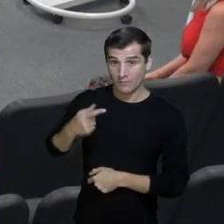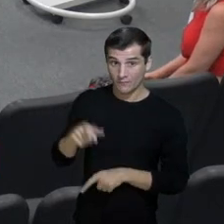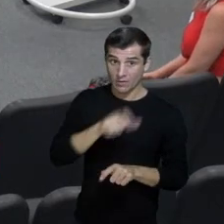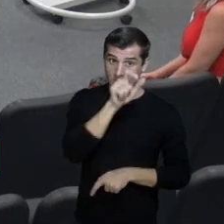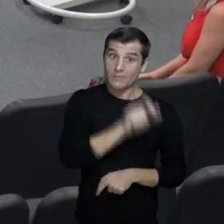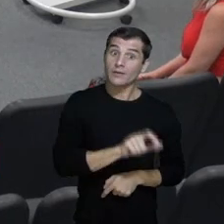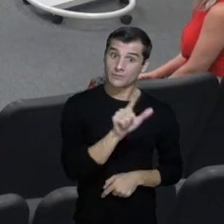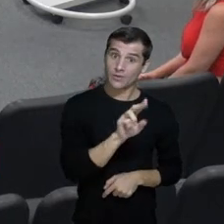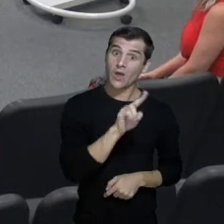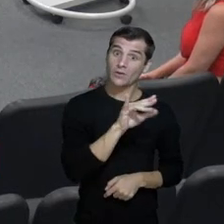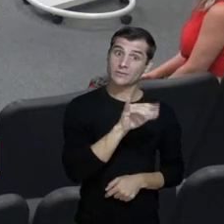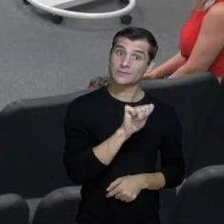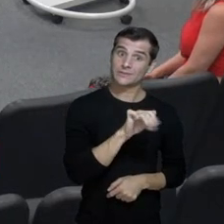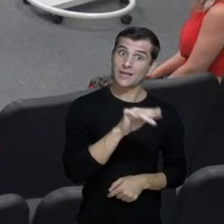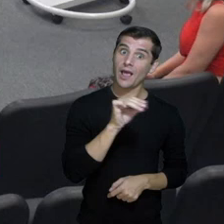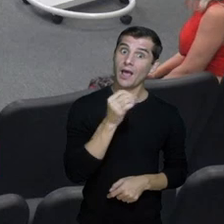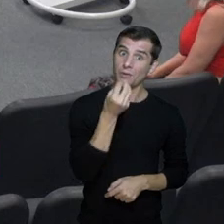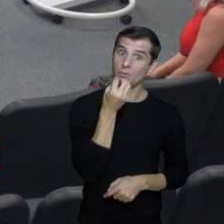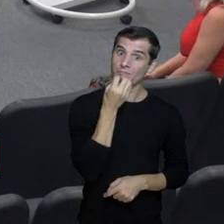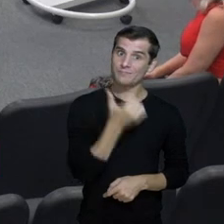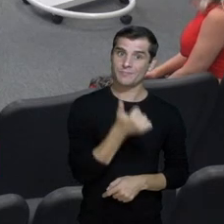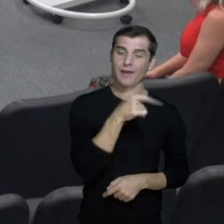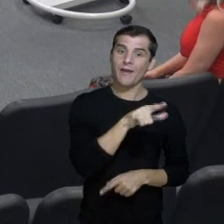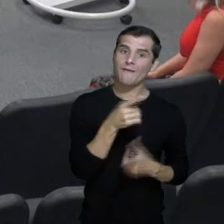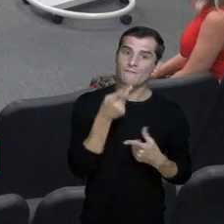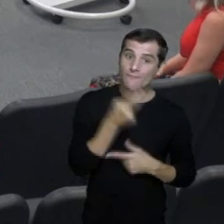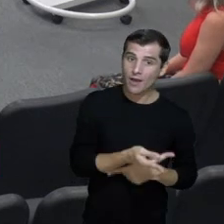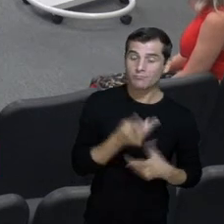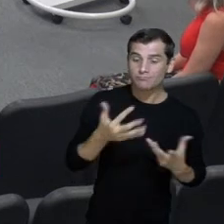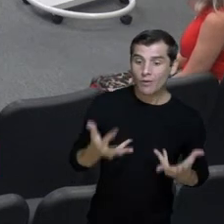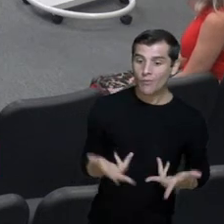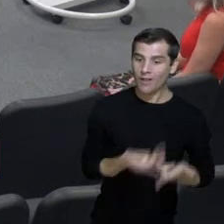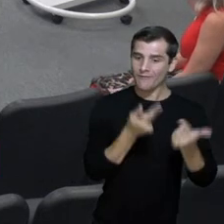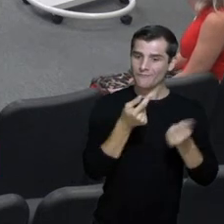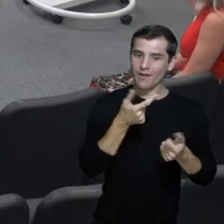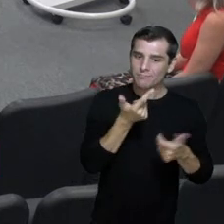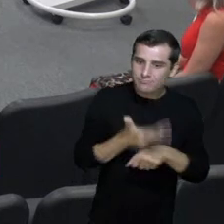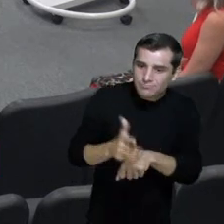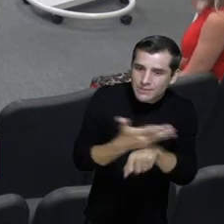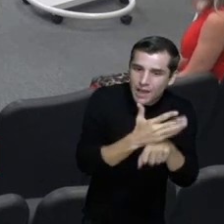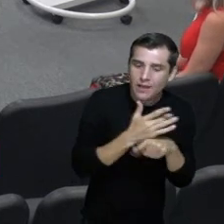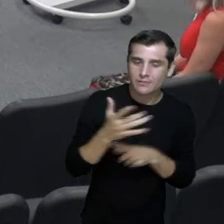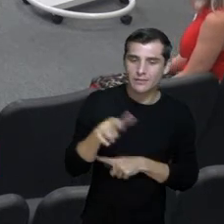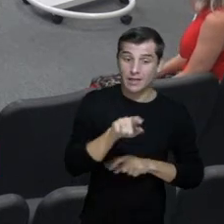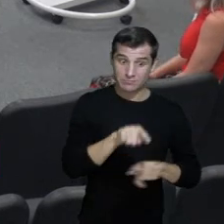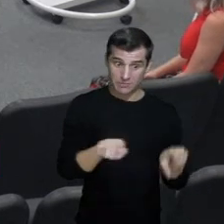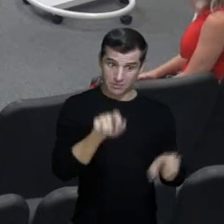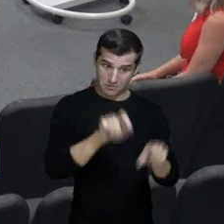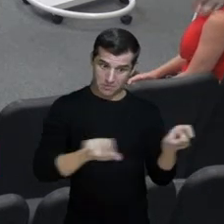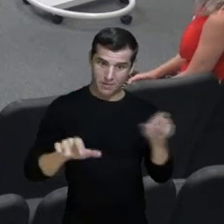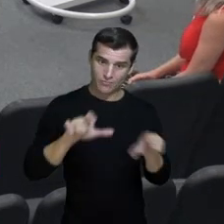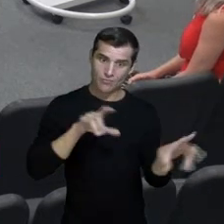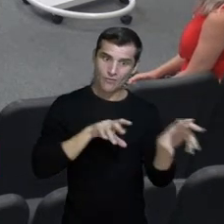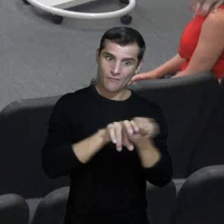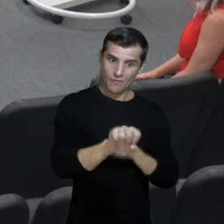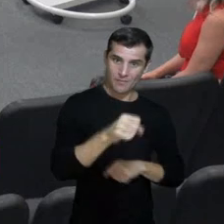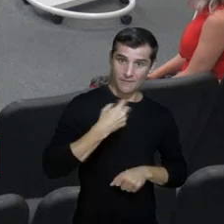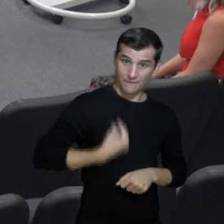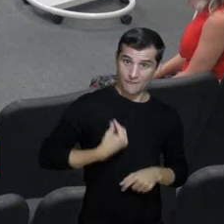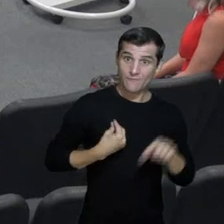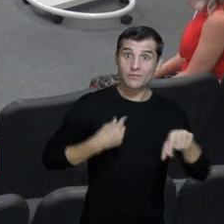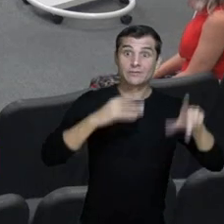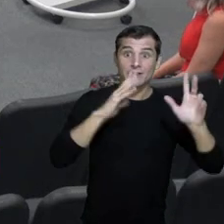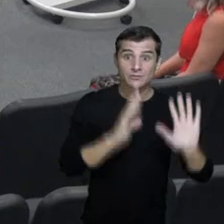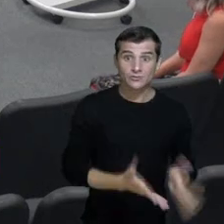a gente treina as pessoas Então é possível que elas alcancem uma formação e quando ela já tem essa formação O que é que